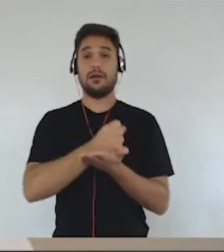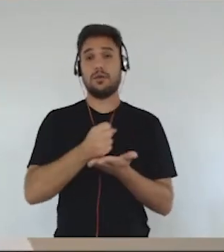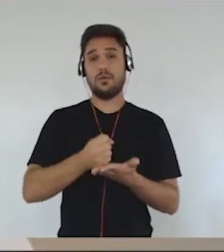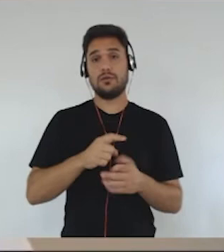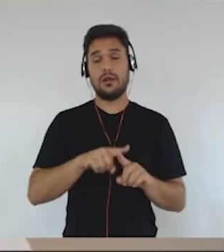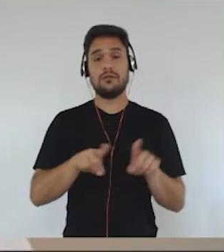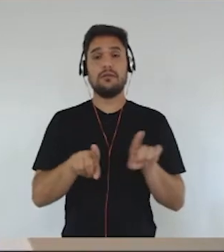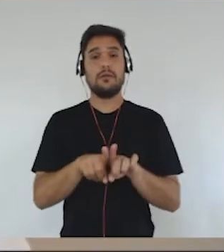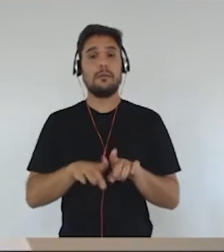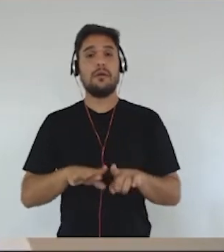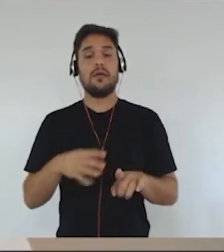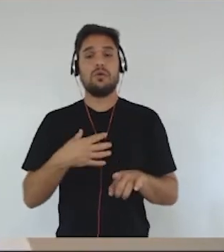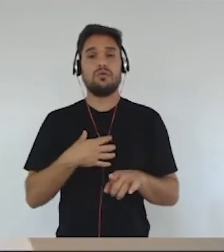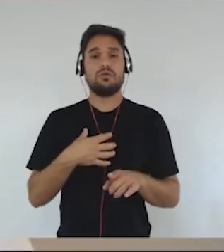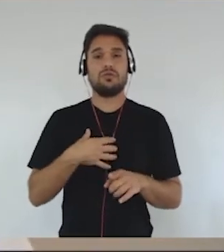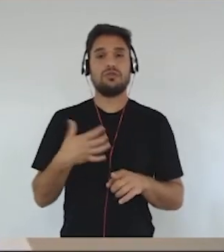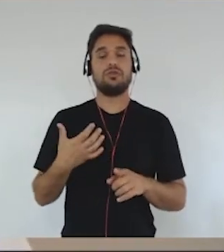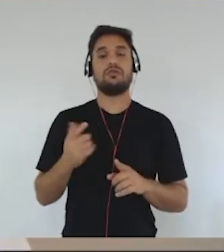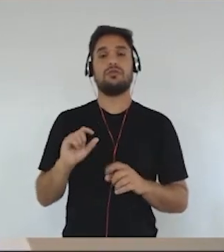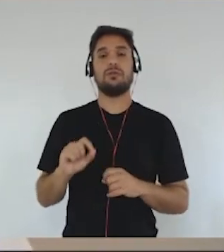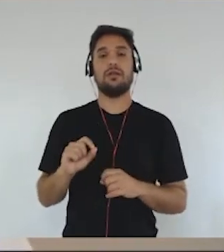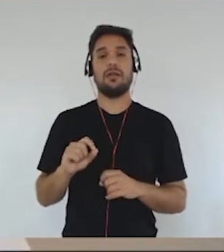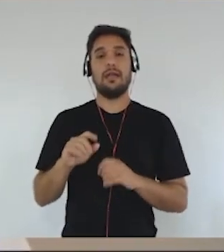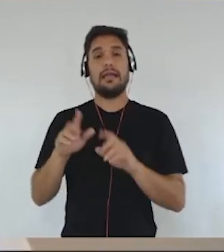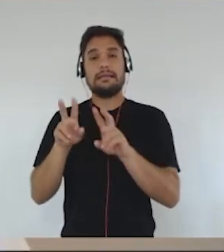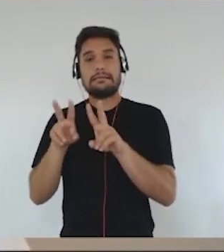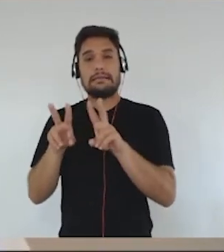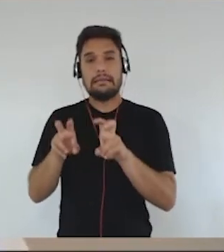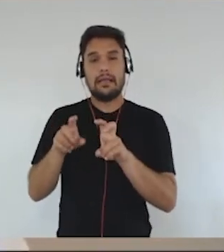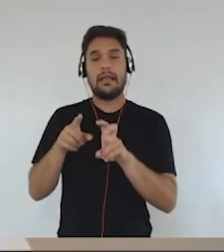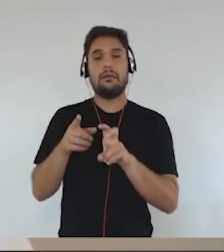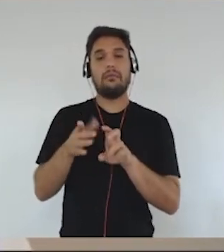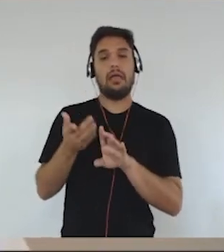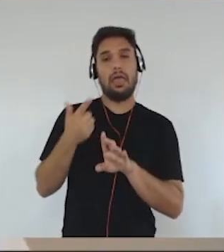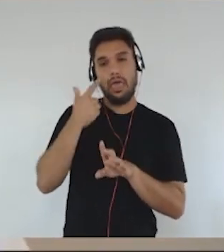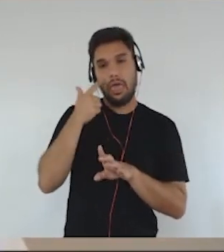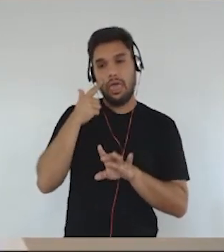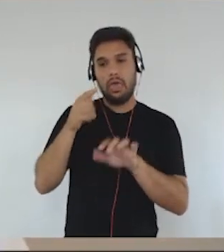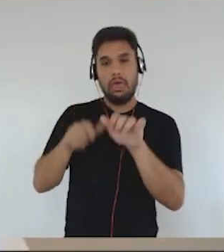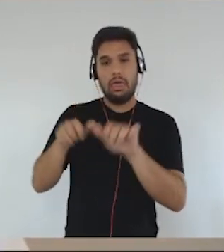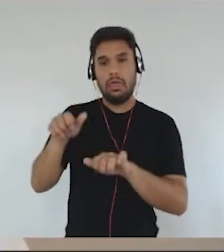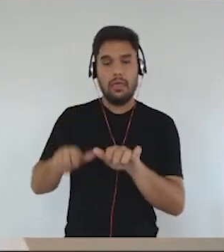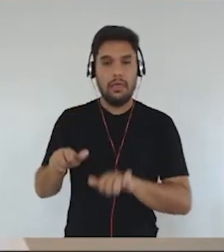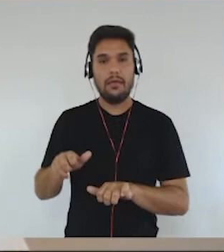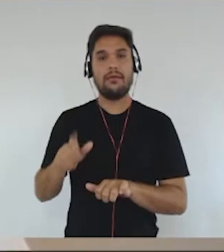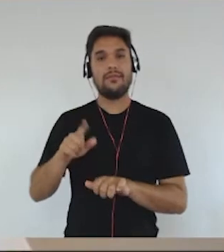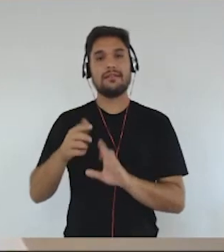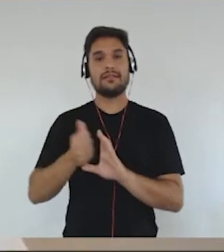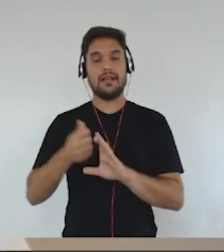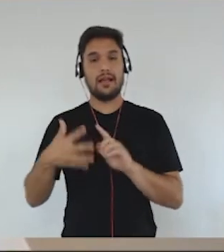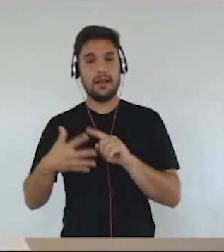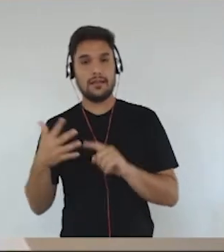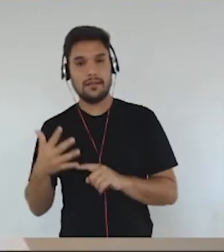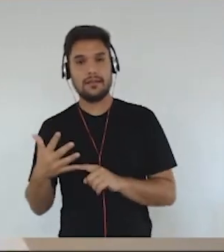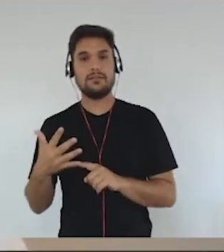até na maneira em que esse tema vai ser conduzido, porque nesse aspecto, que embora a gente fale de